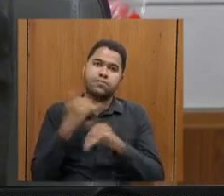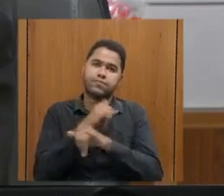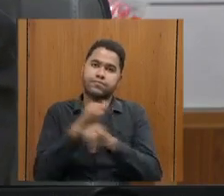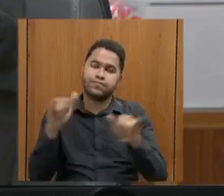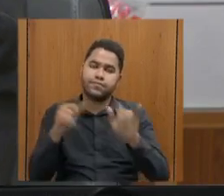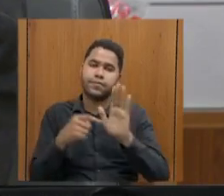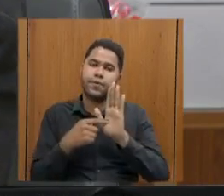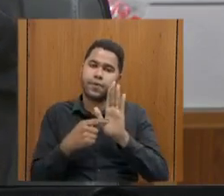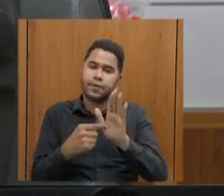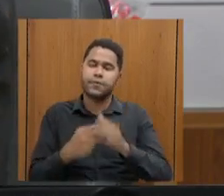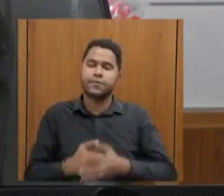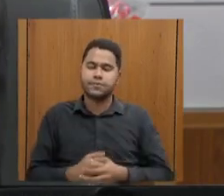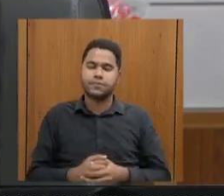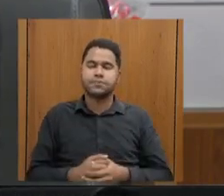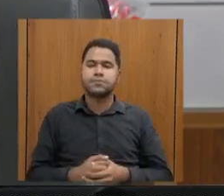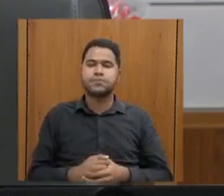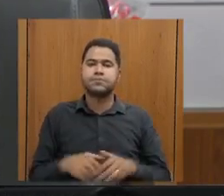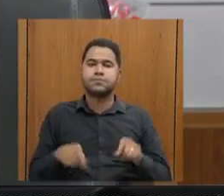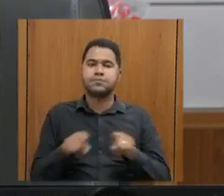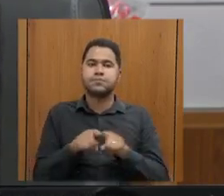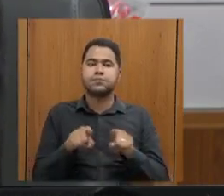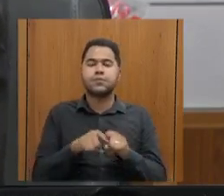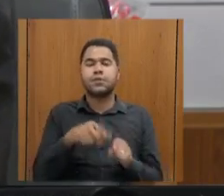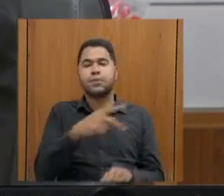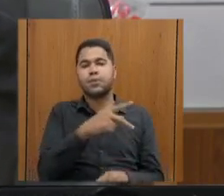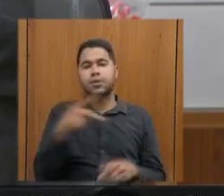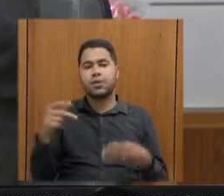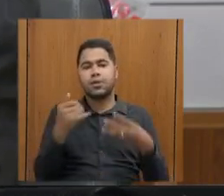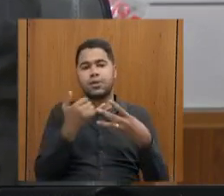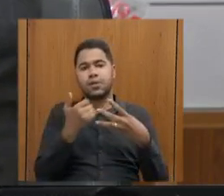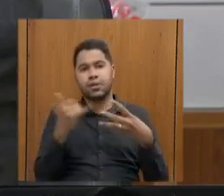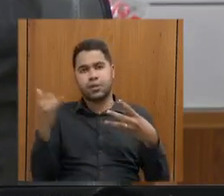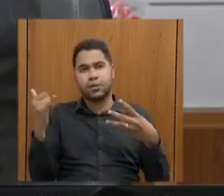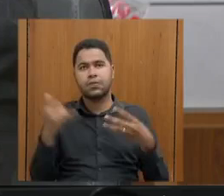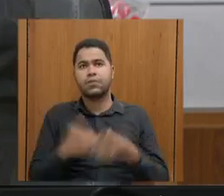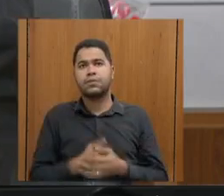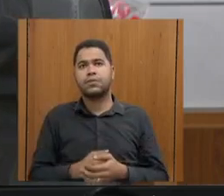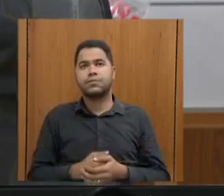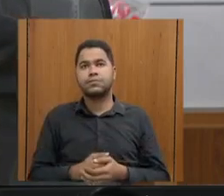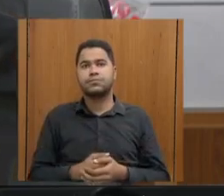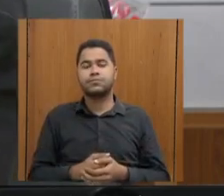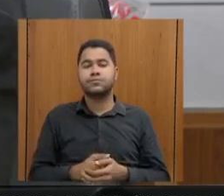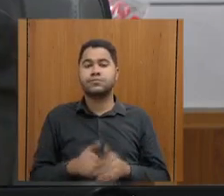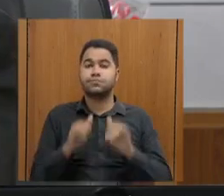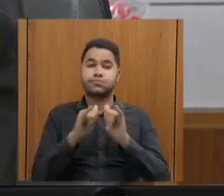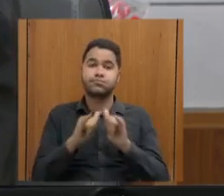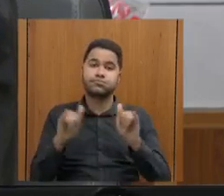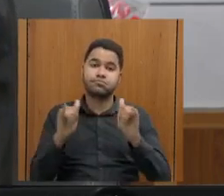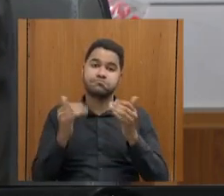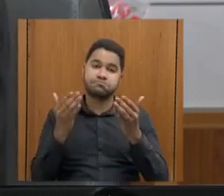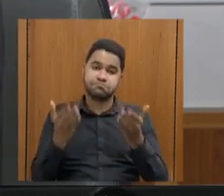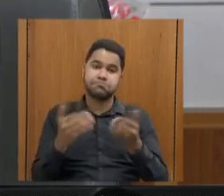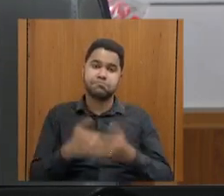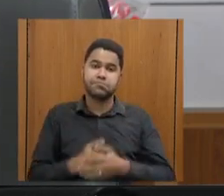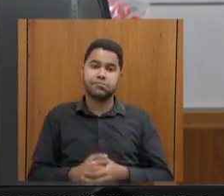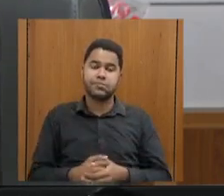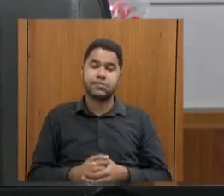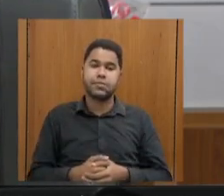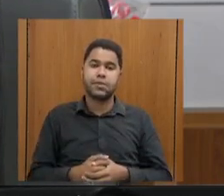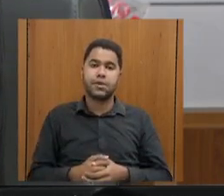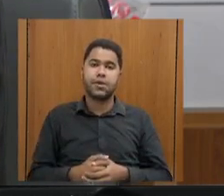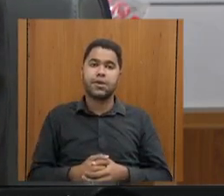deixando claro que é mais também viu o presidente da c-media a dizer a respeito da